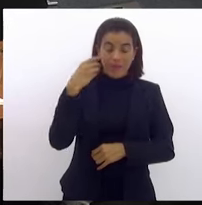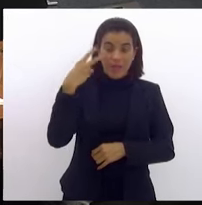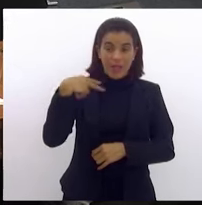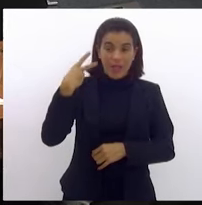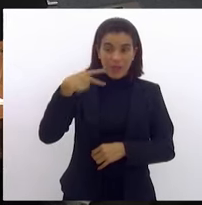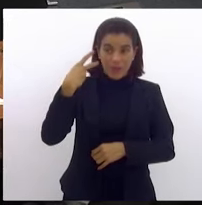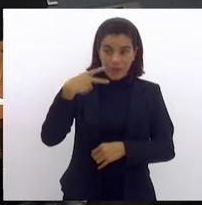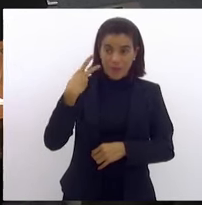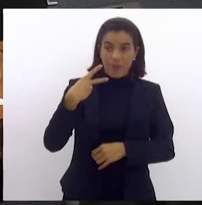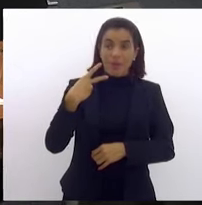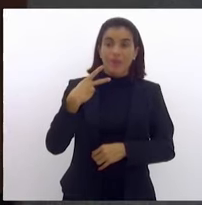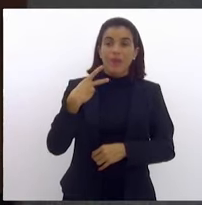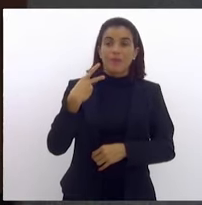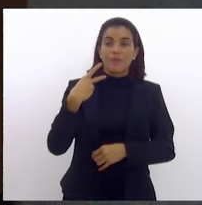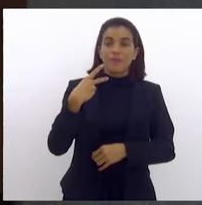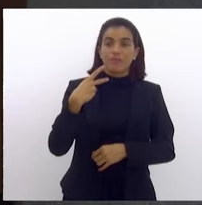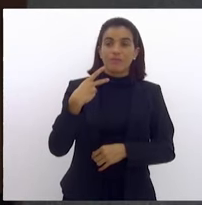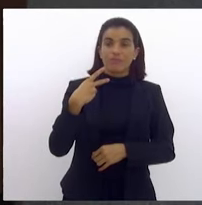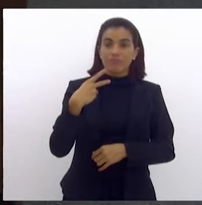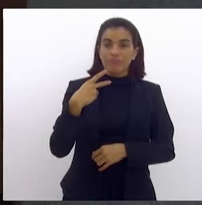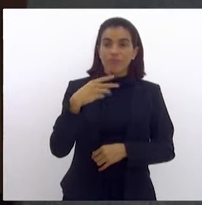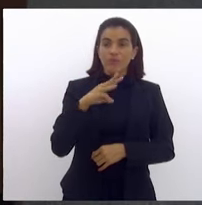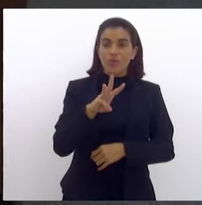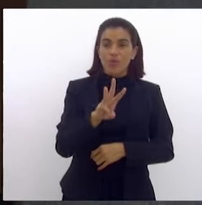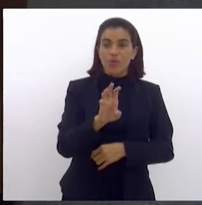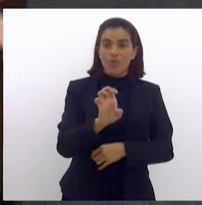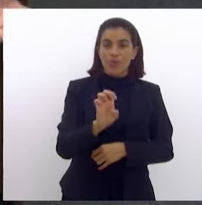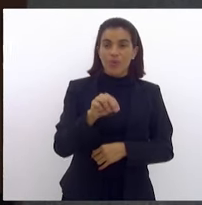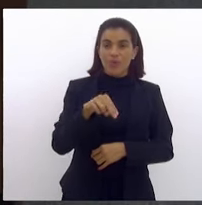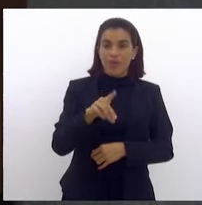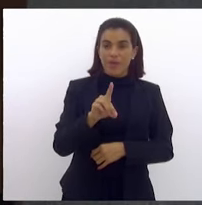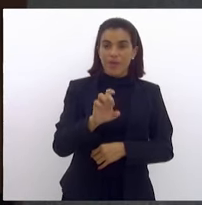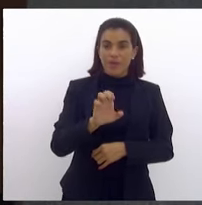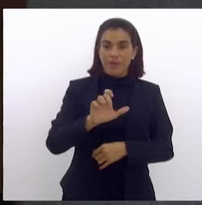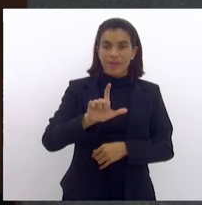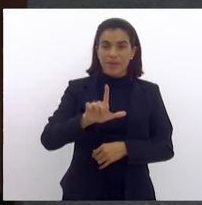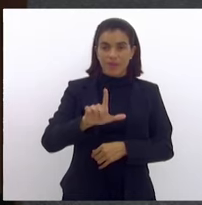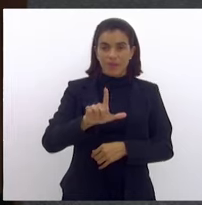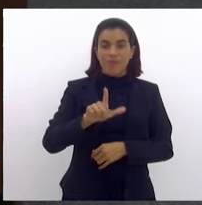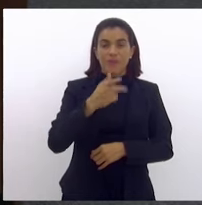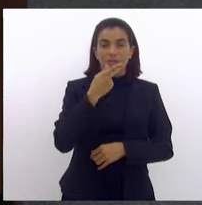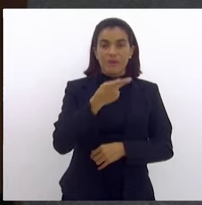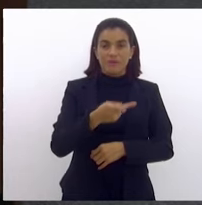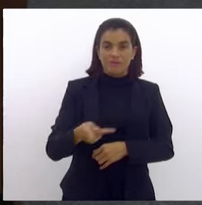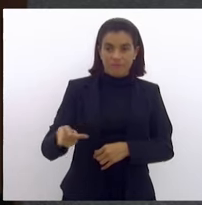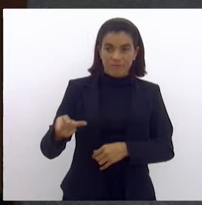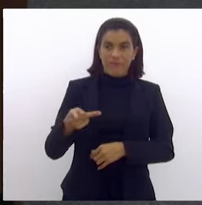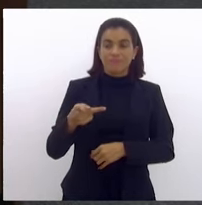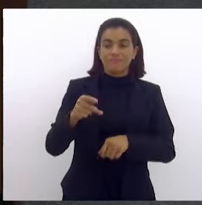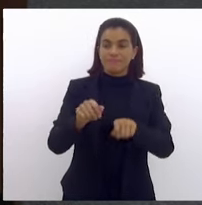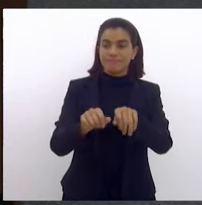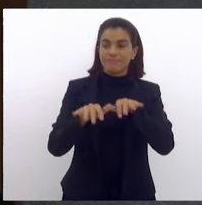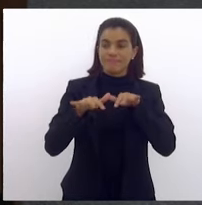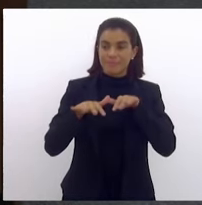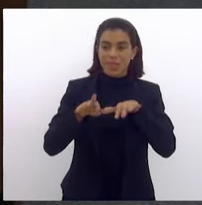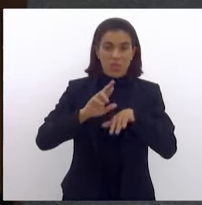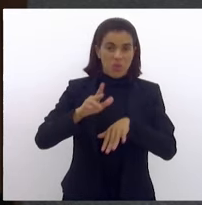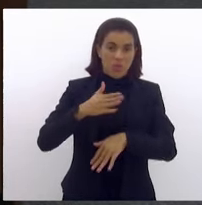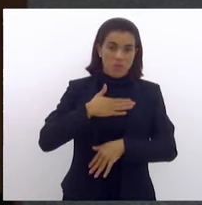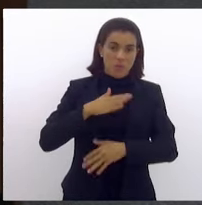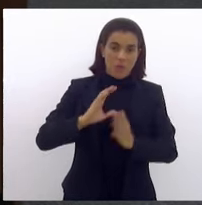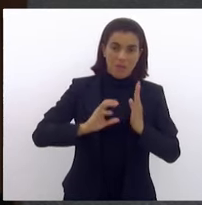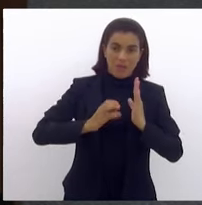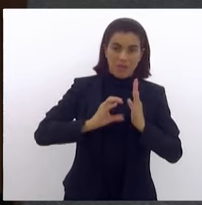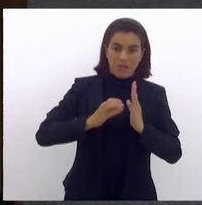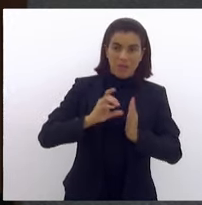cidade de Guarapari, que está visitando o nosso parlamento hoje, e eu gostaria de saudar, ele não é do meu partido, é do